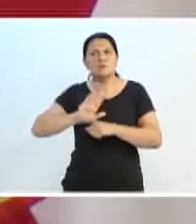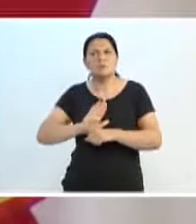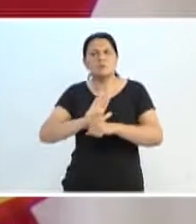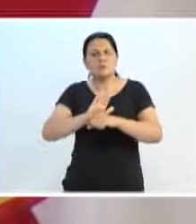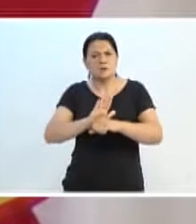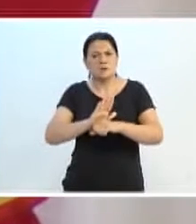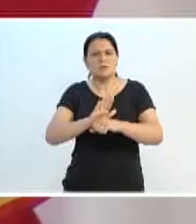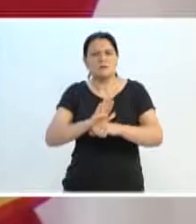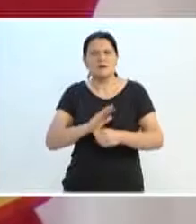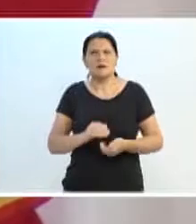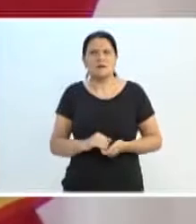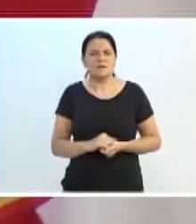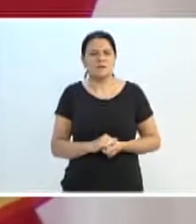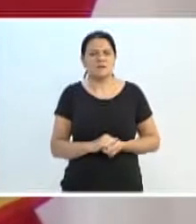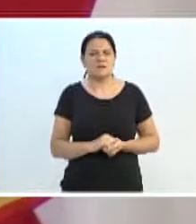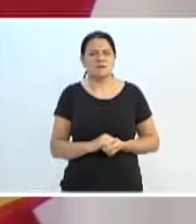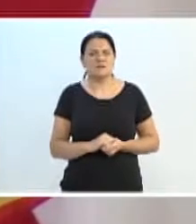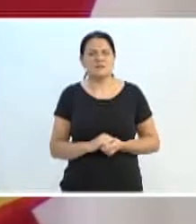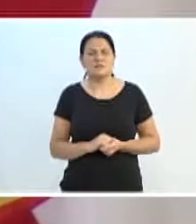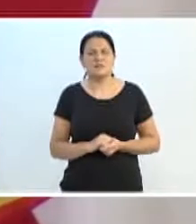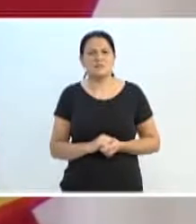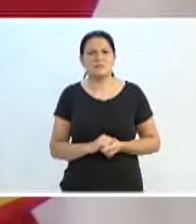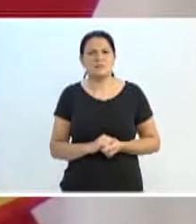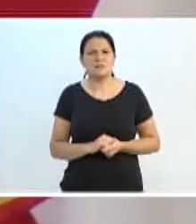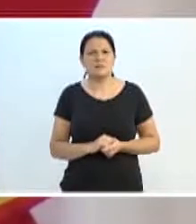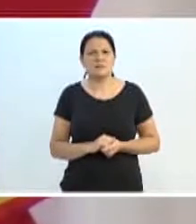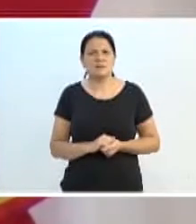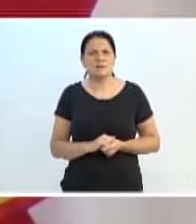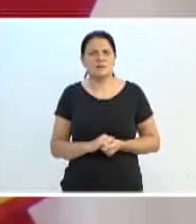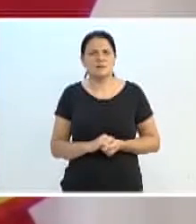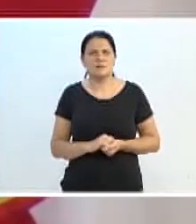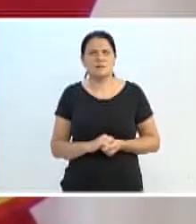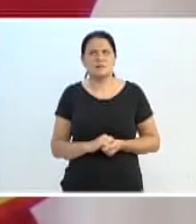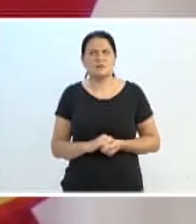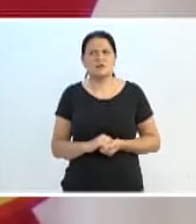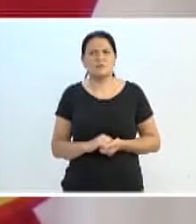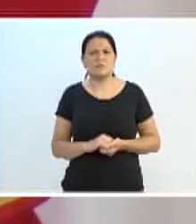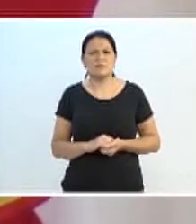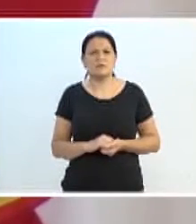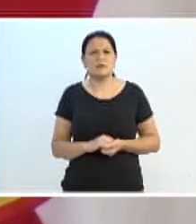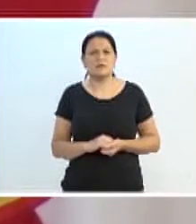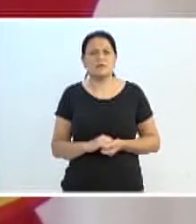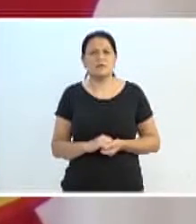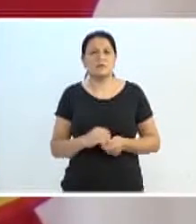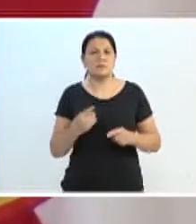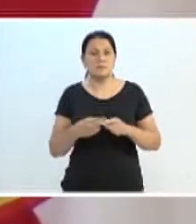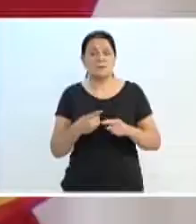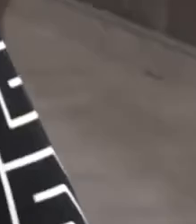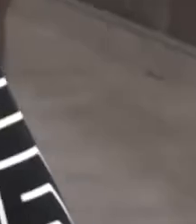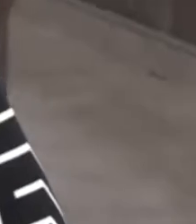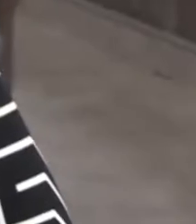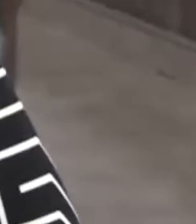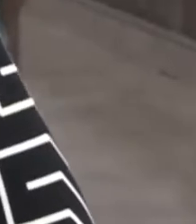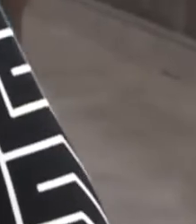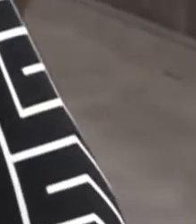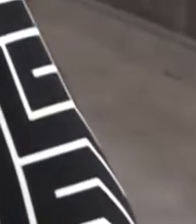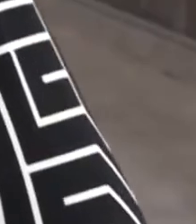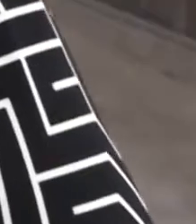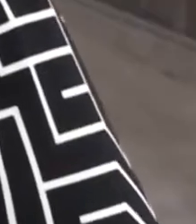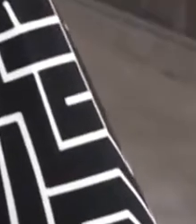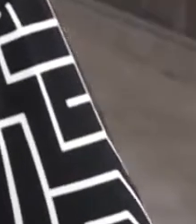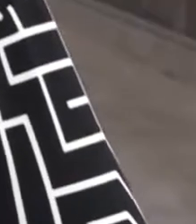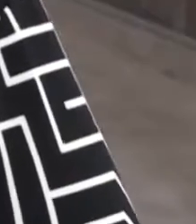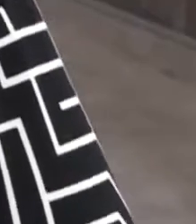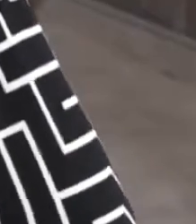a vereadora Cristiane Loureiro destacou as recentes visitas que fez no bairro Itopava Central. Muito importante nós